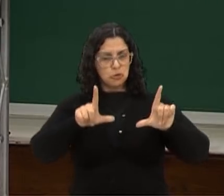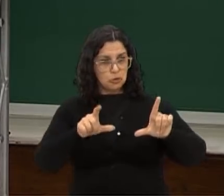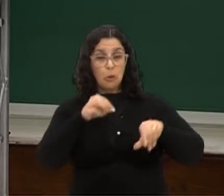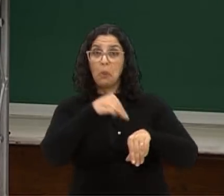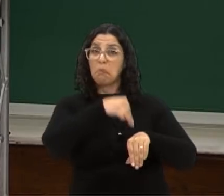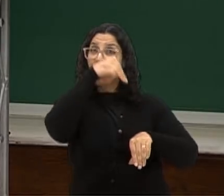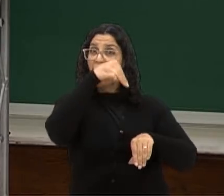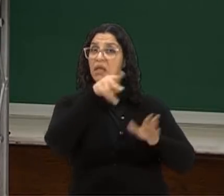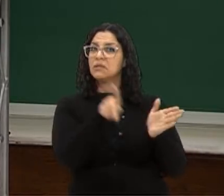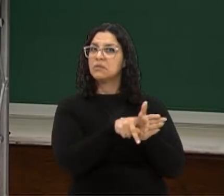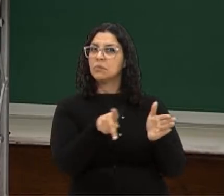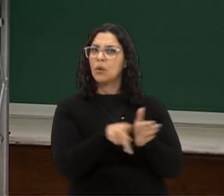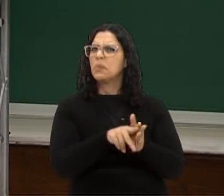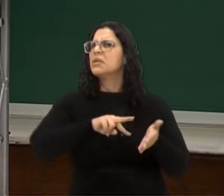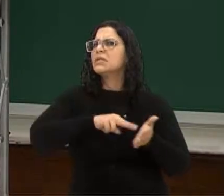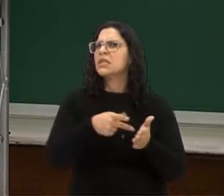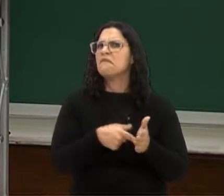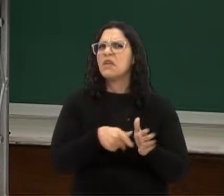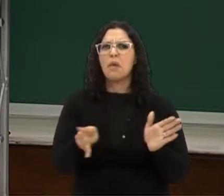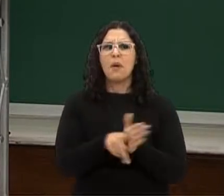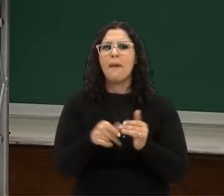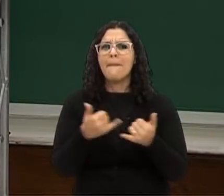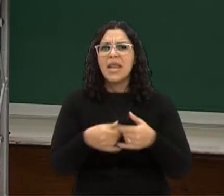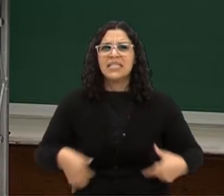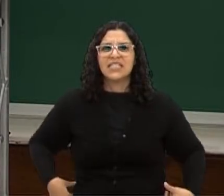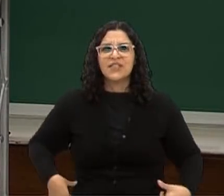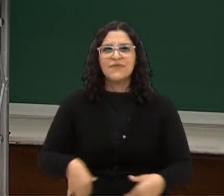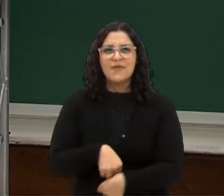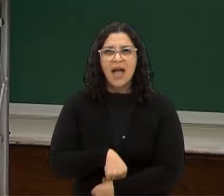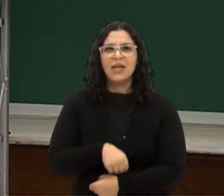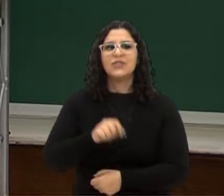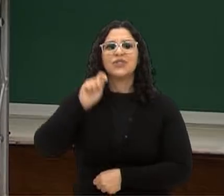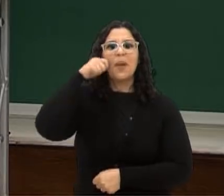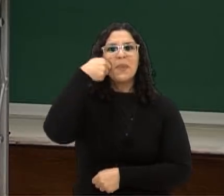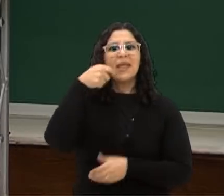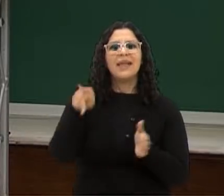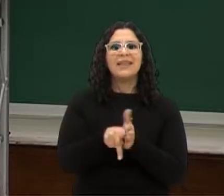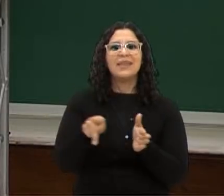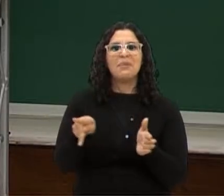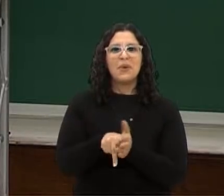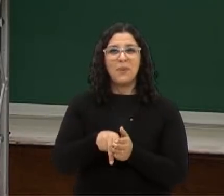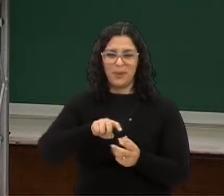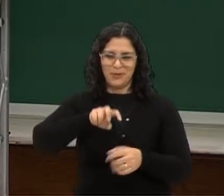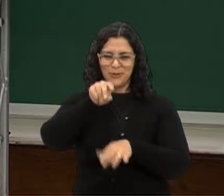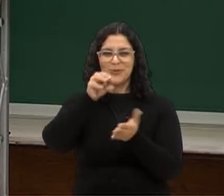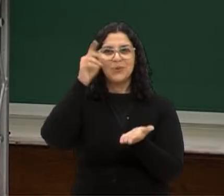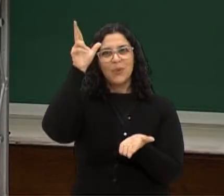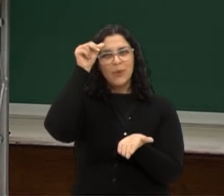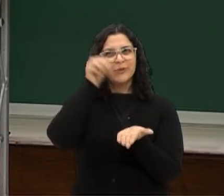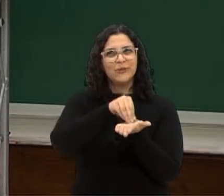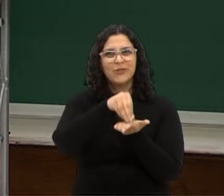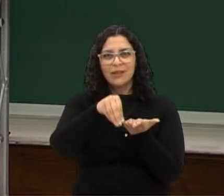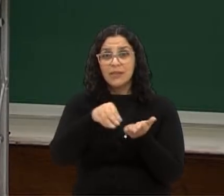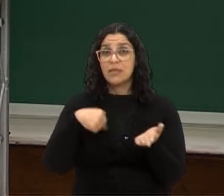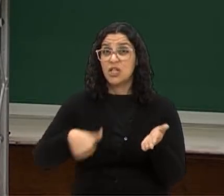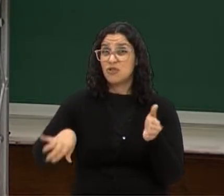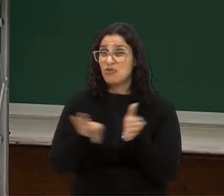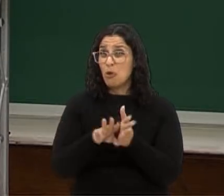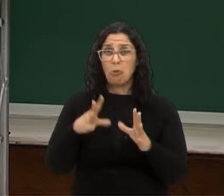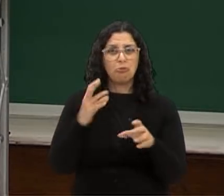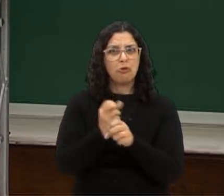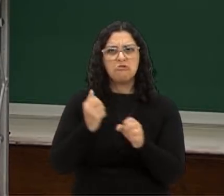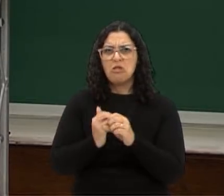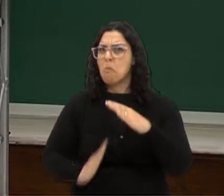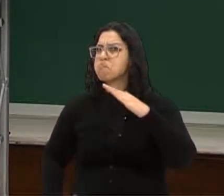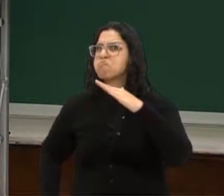mestre. Então, um grande mestre é um faixa preta do jiu-jitsu, do xadrez, vamos falar assim, né? Quando o cara chega lá na